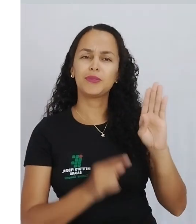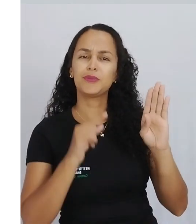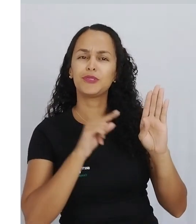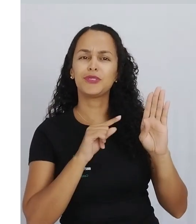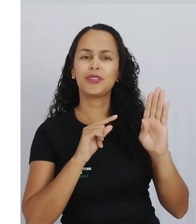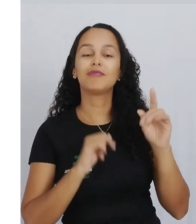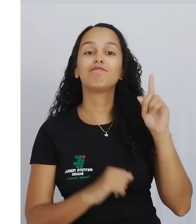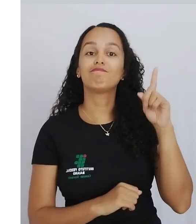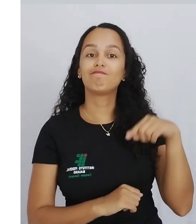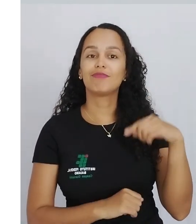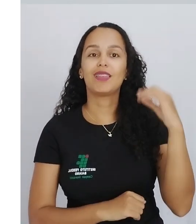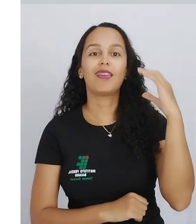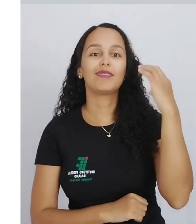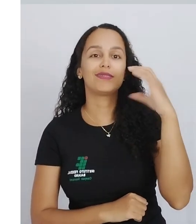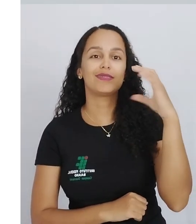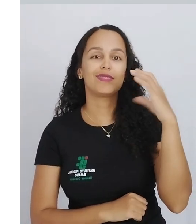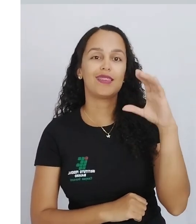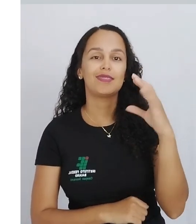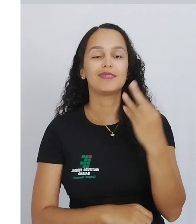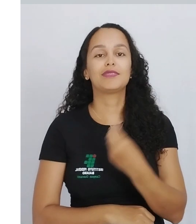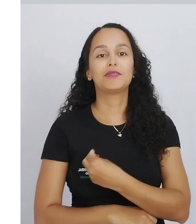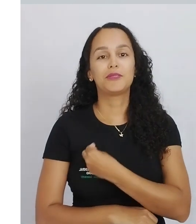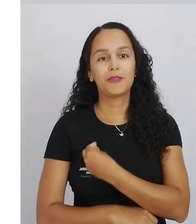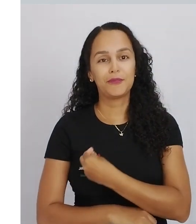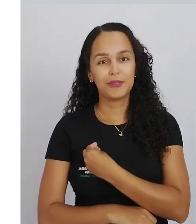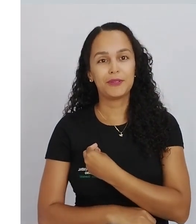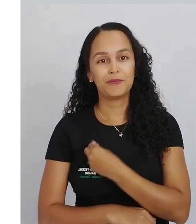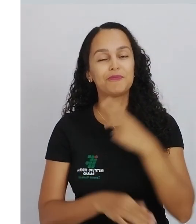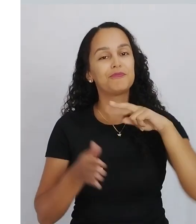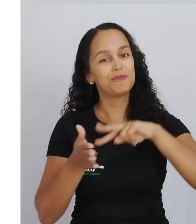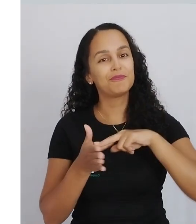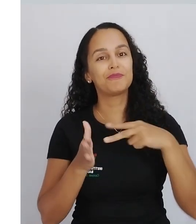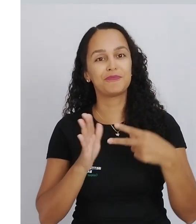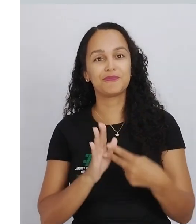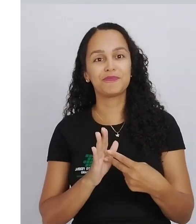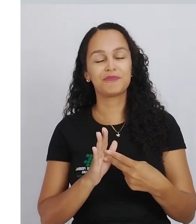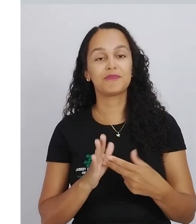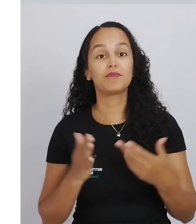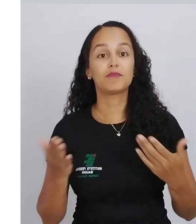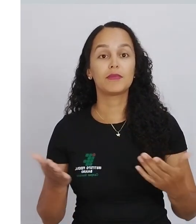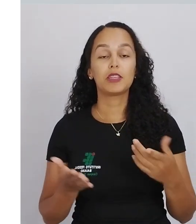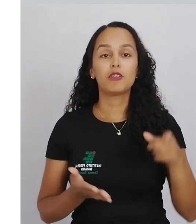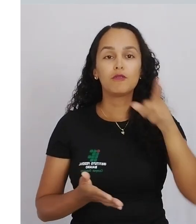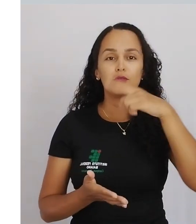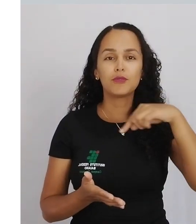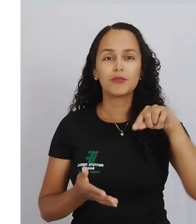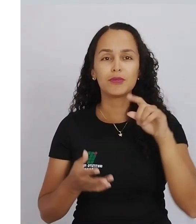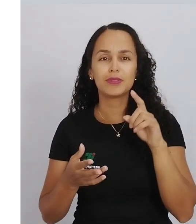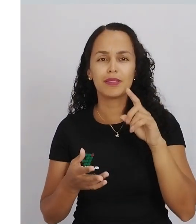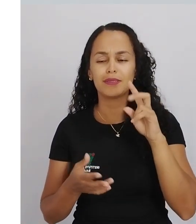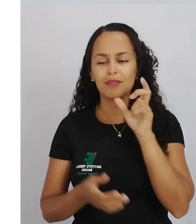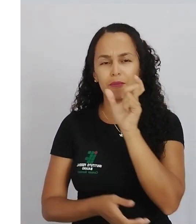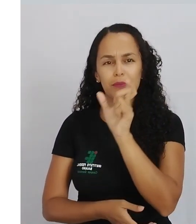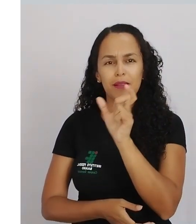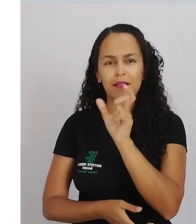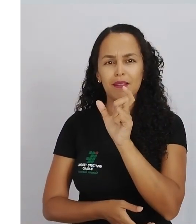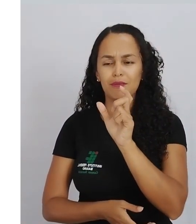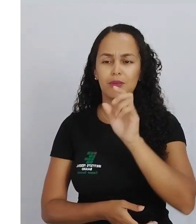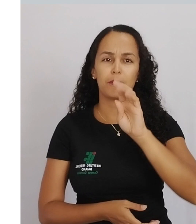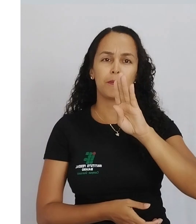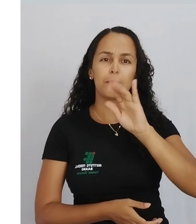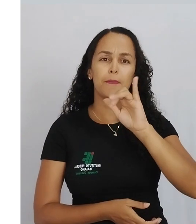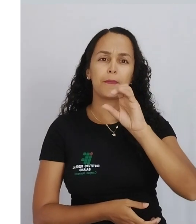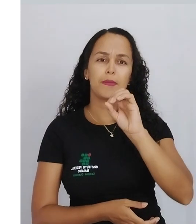né? O próprio nome, né, biologia, significa isso, né? Sempre que vocês virem